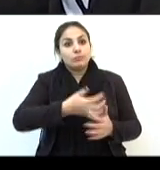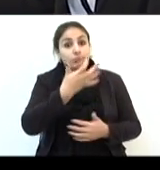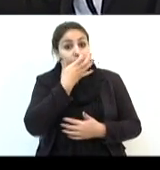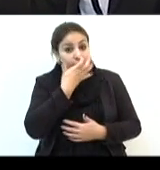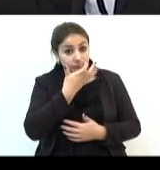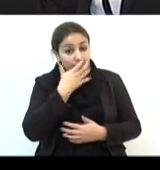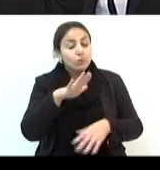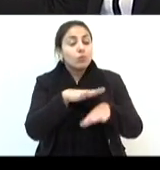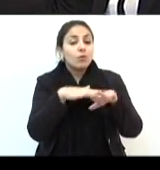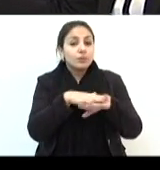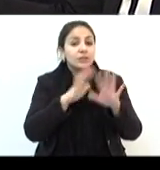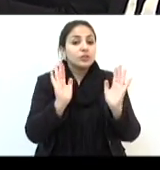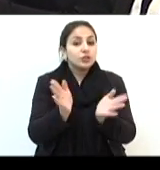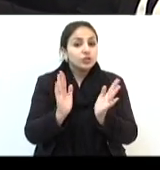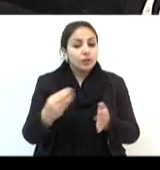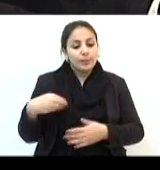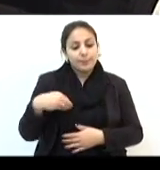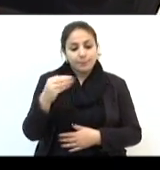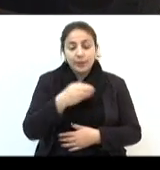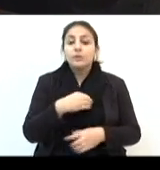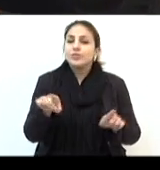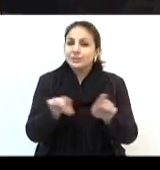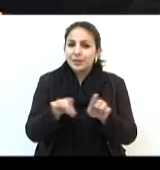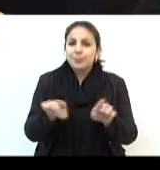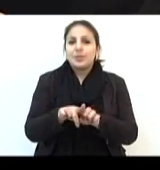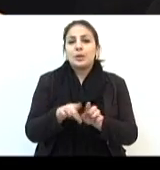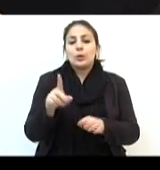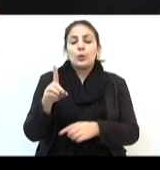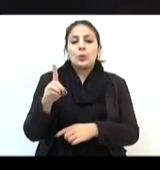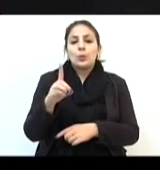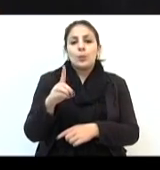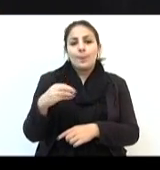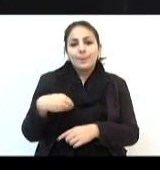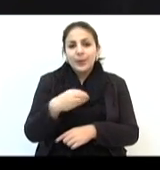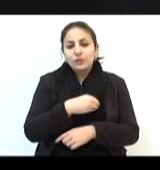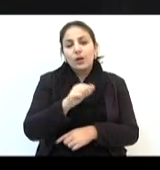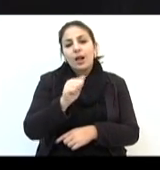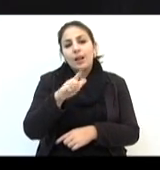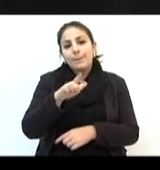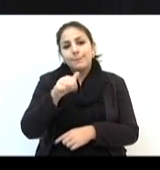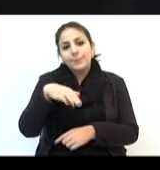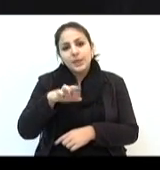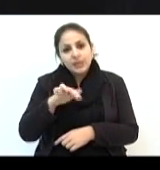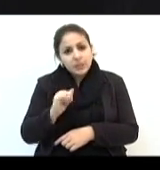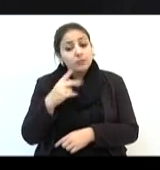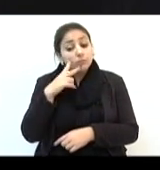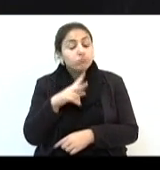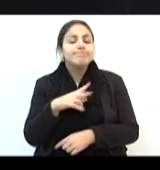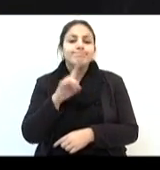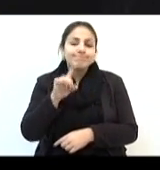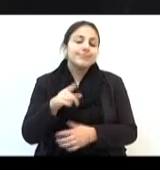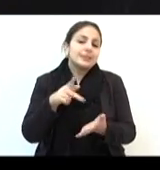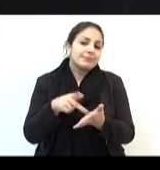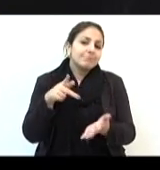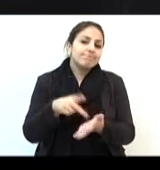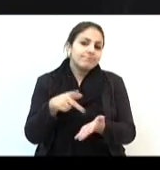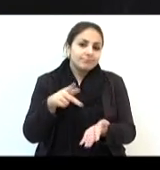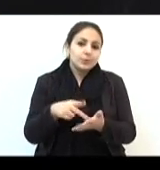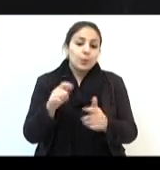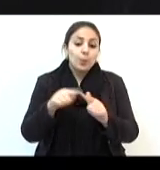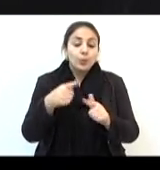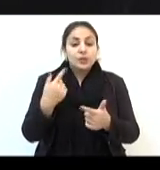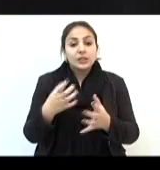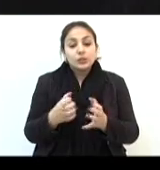com alguns médicos, inclusive aqui com o Dr. Alberi aqui da casa, se de fato procede. E procede, porque